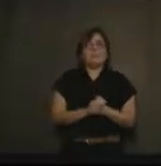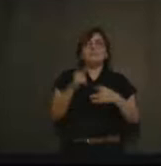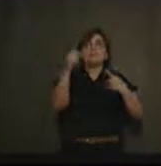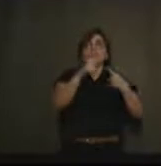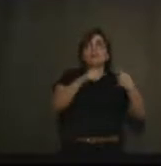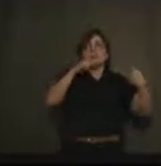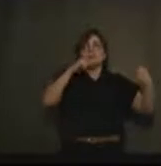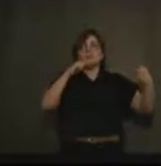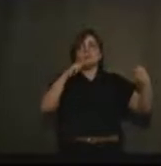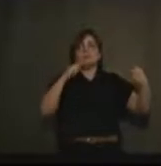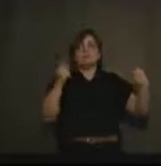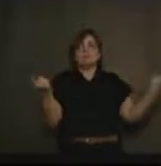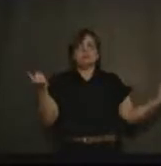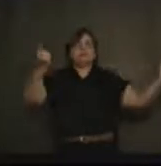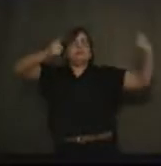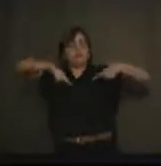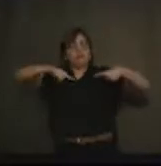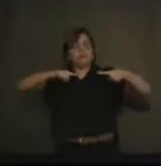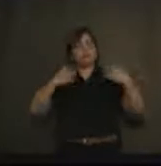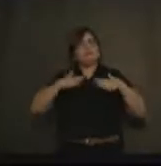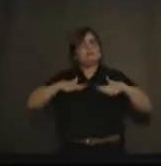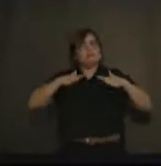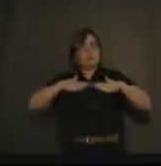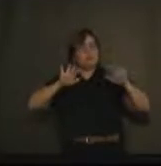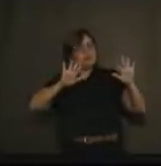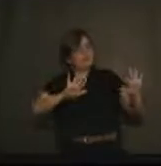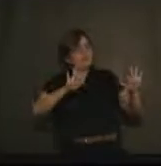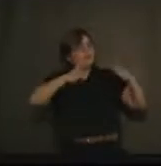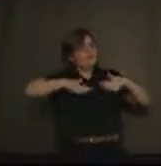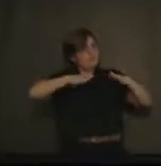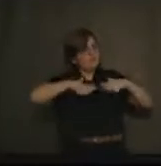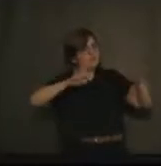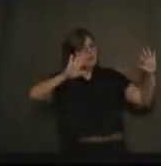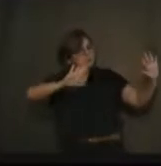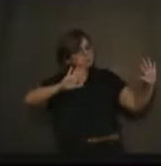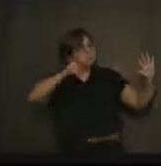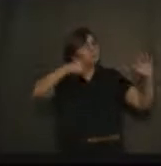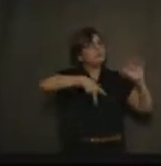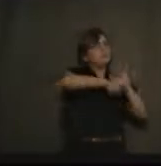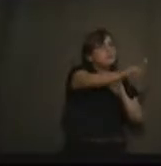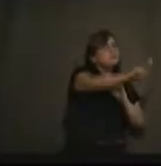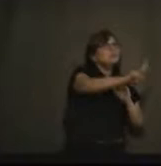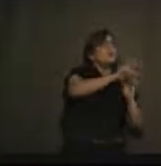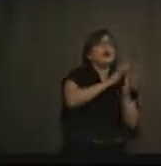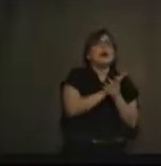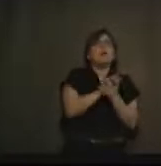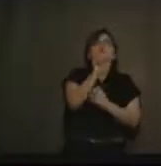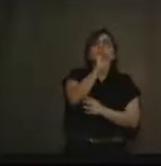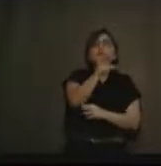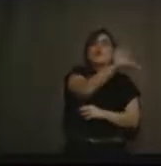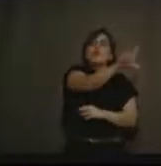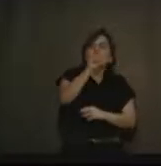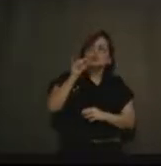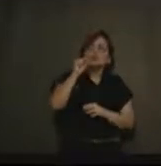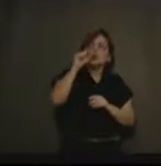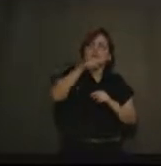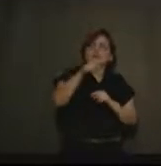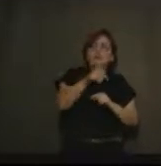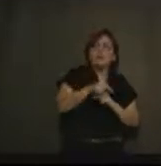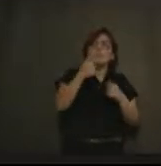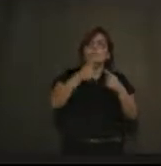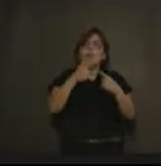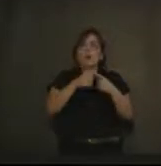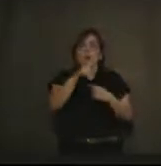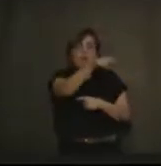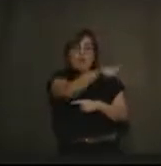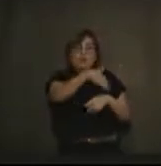que acalmá-lo e acabou apelando para um argumento de que ele só tinha escolhido Weierstrass porque Weierstrass